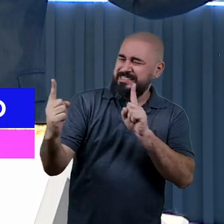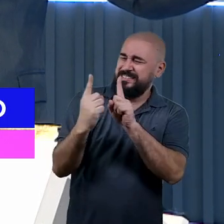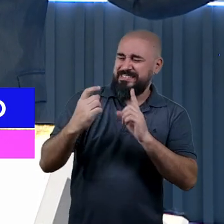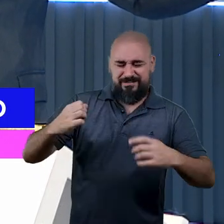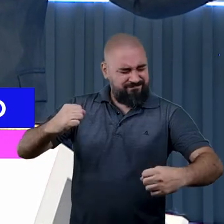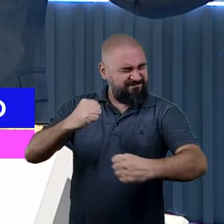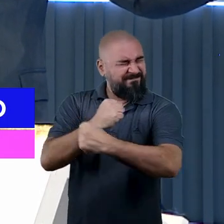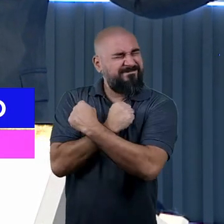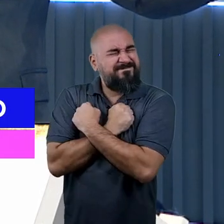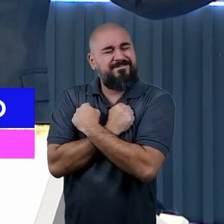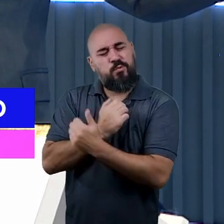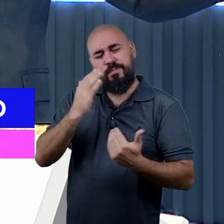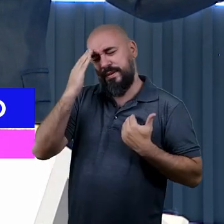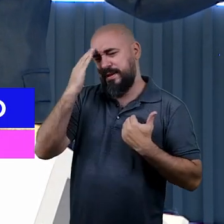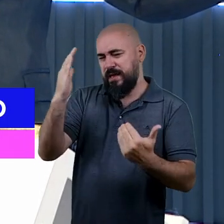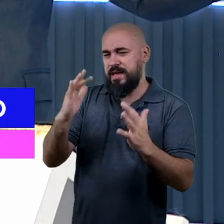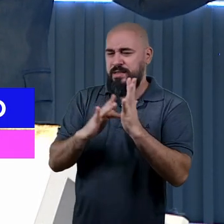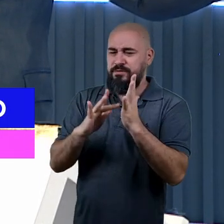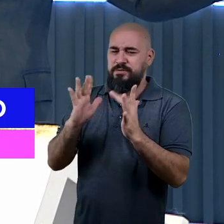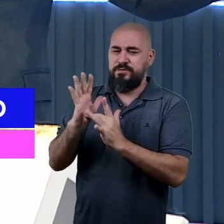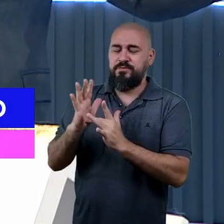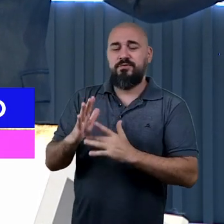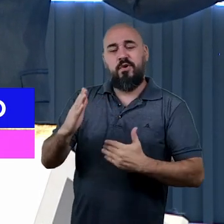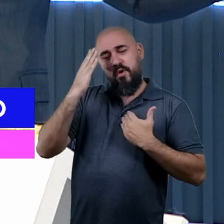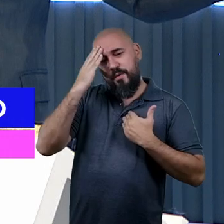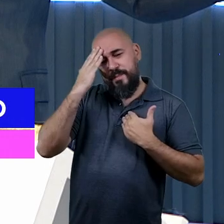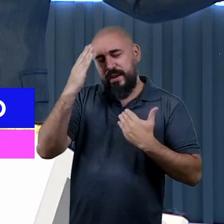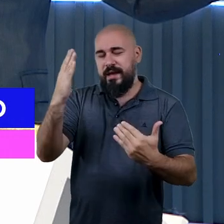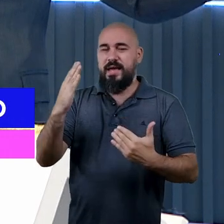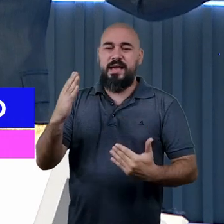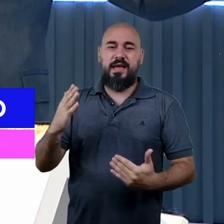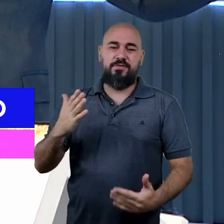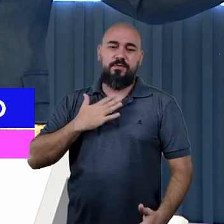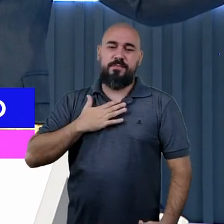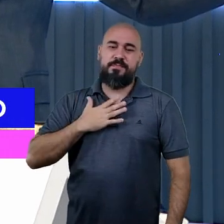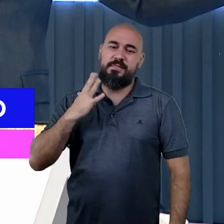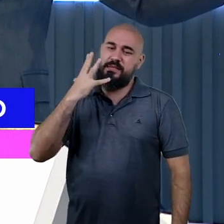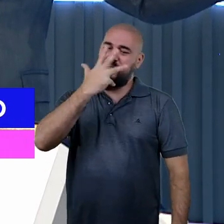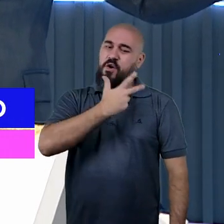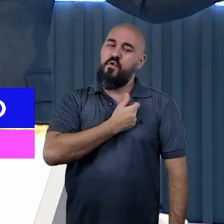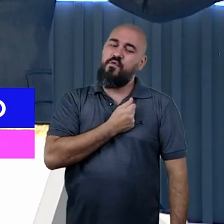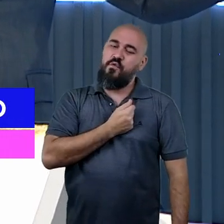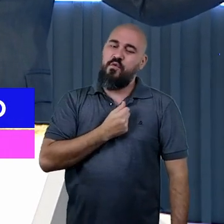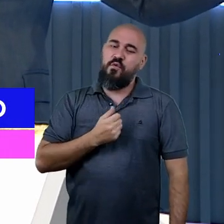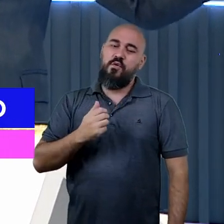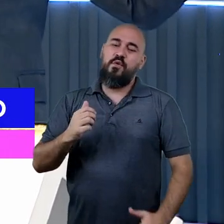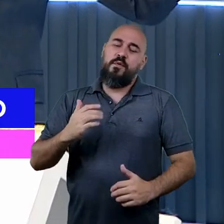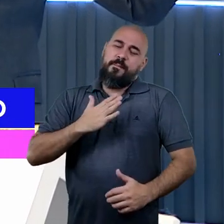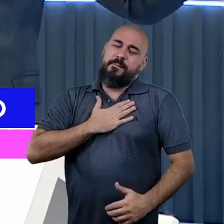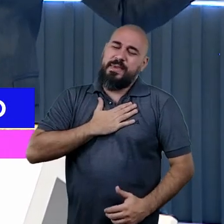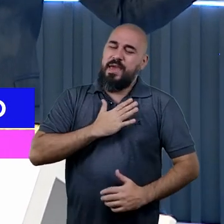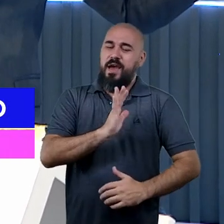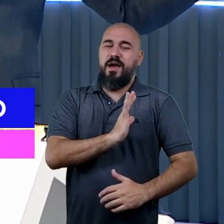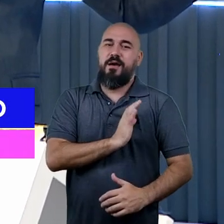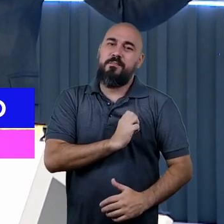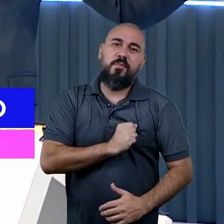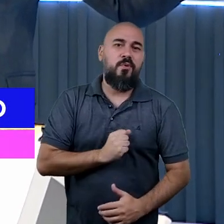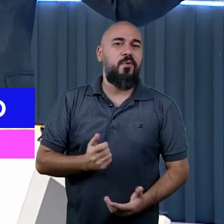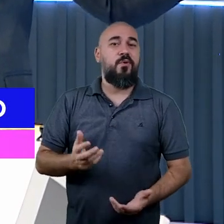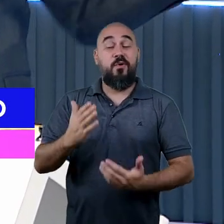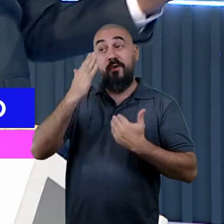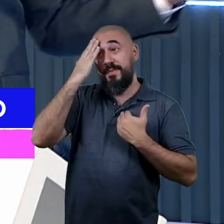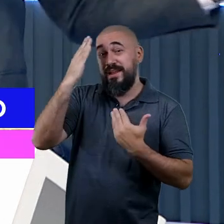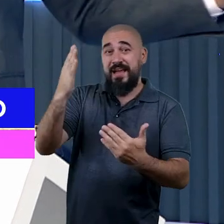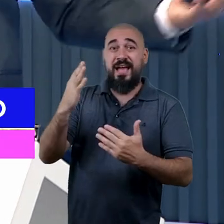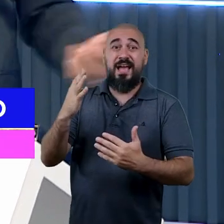Jesus, por tudo. Obrigado por ter me salvado, obrigado por ter me amado, obrigado por ter se importado,